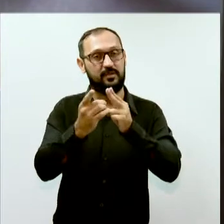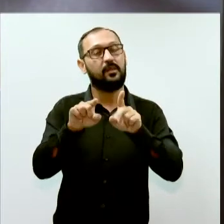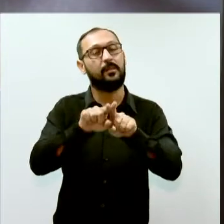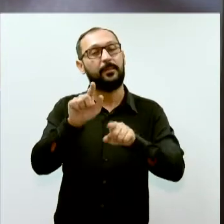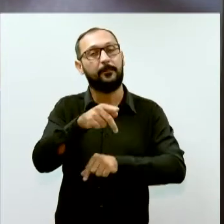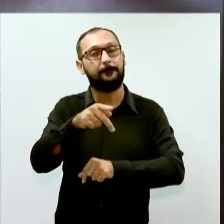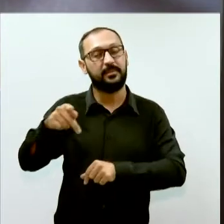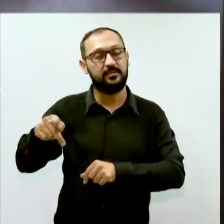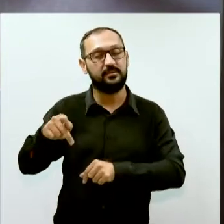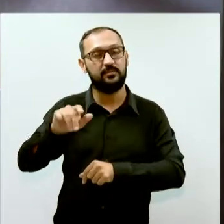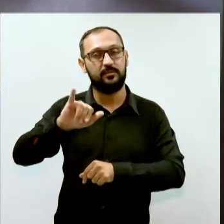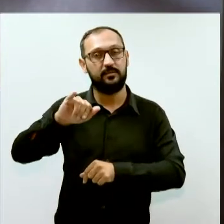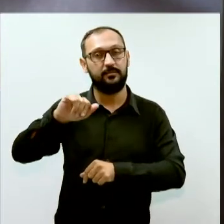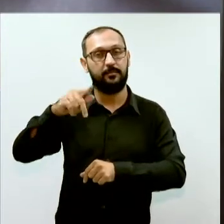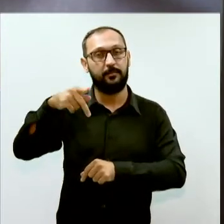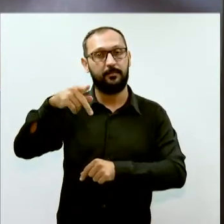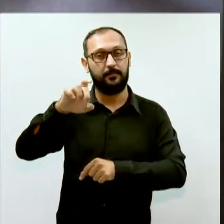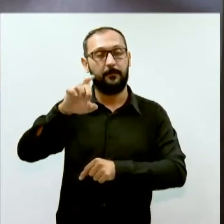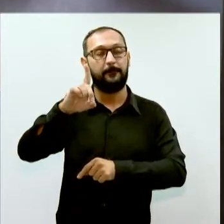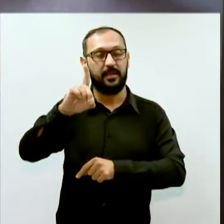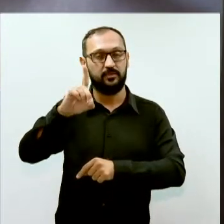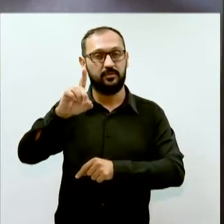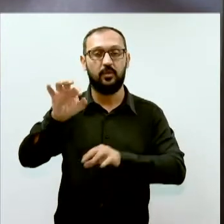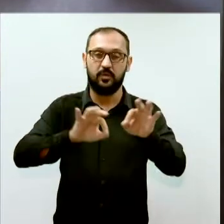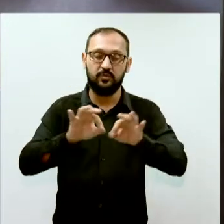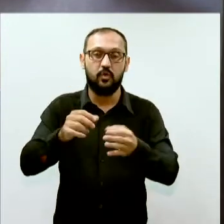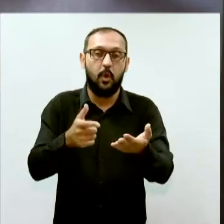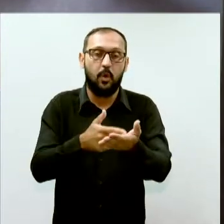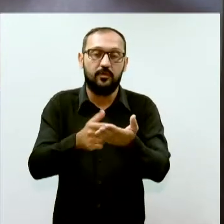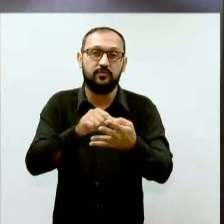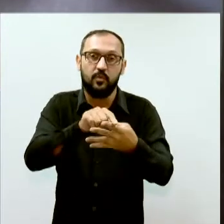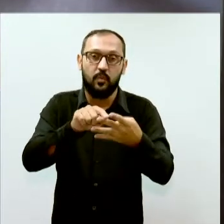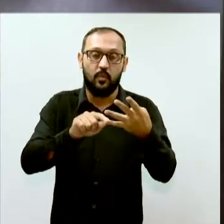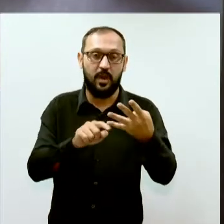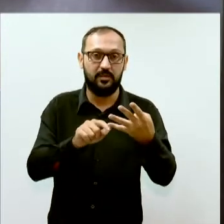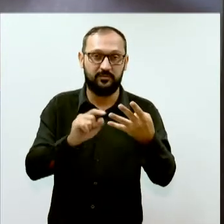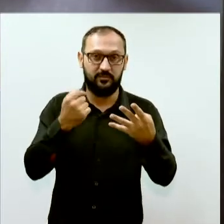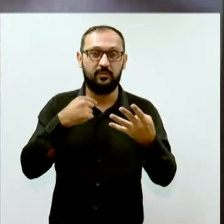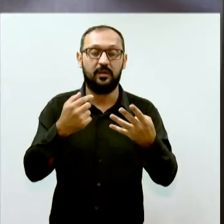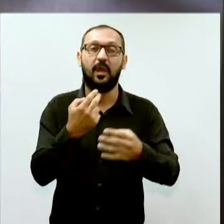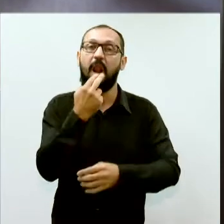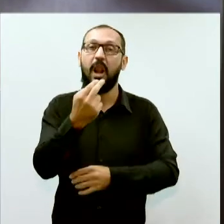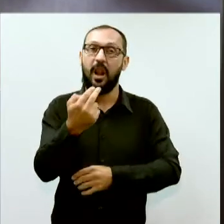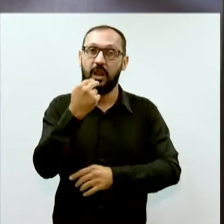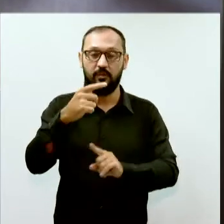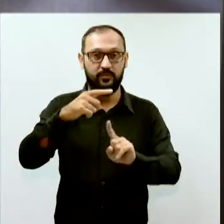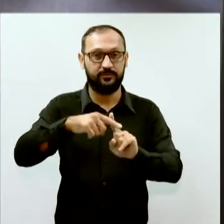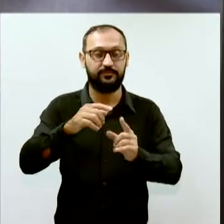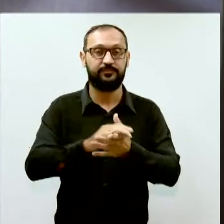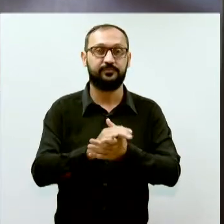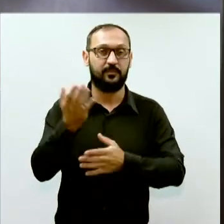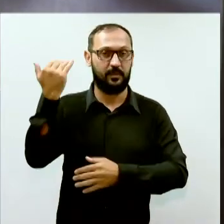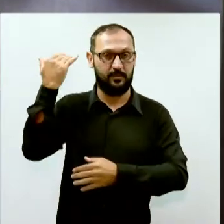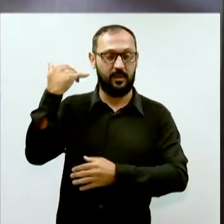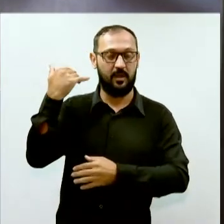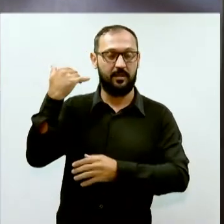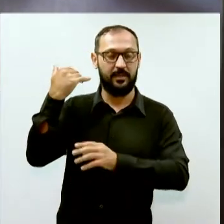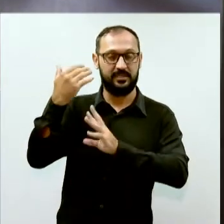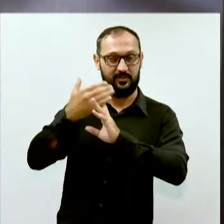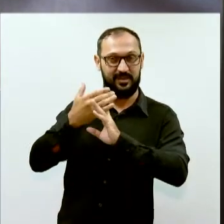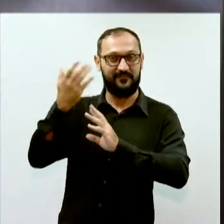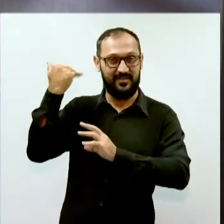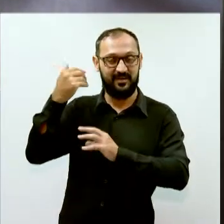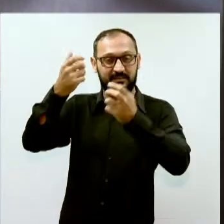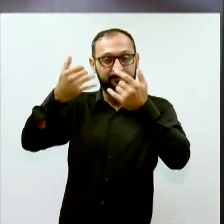Ela organizou a coletânea de 4 livros intitulada Ituqueuvó Terenoê. No fim do primeiro bloco, você disse que